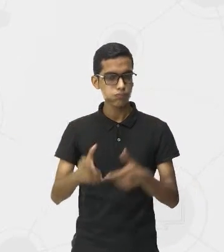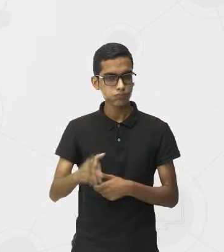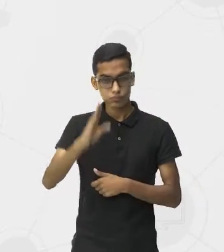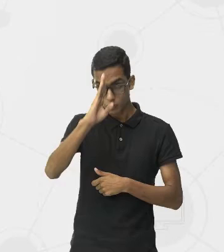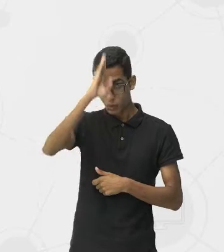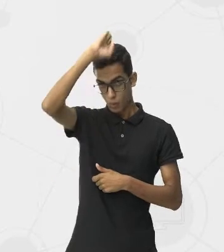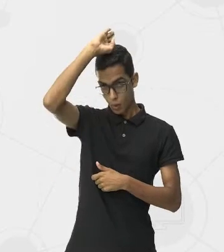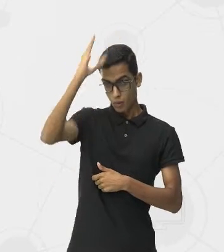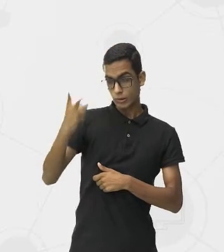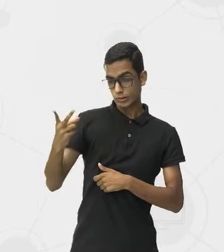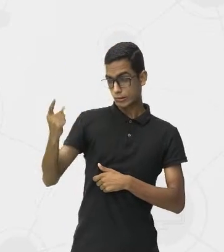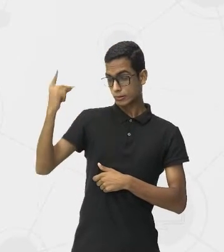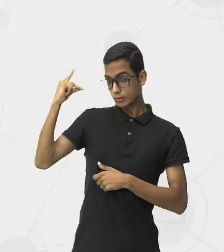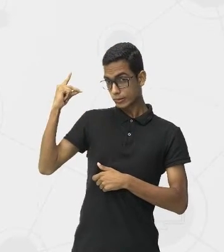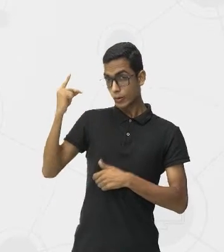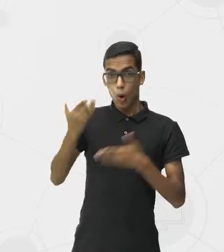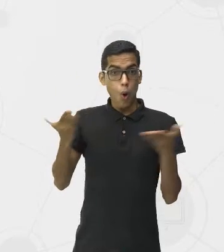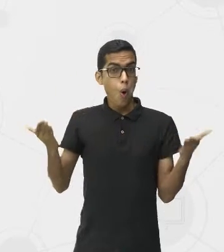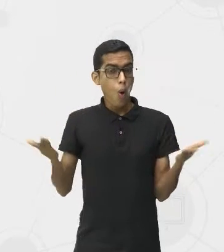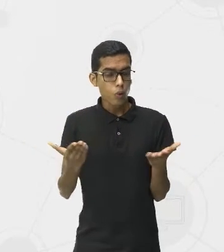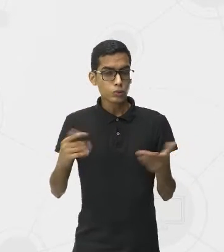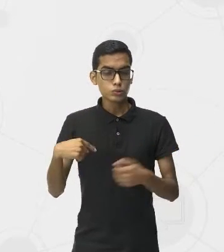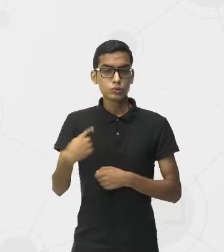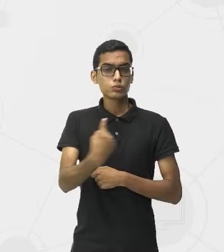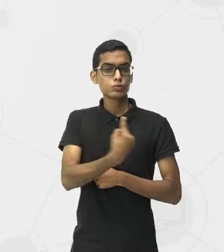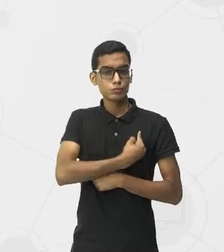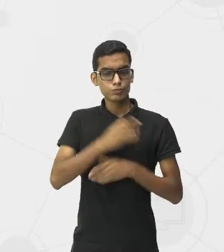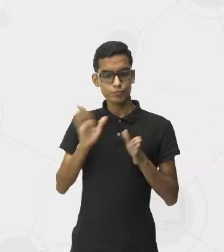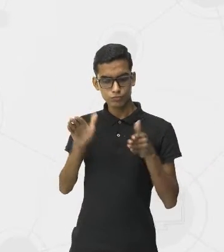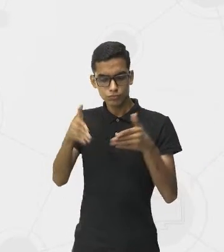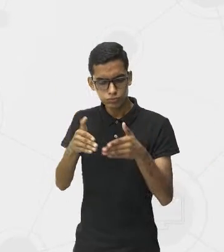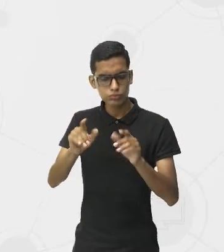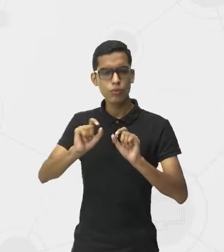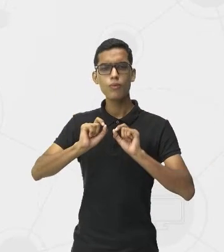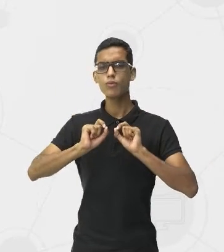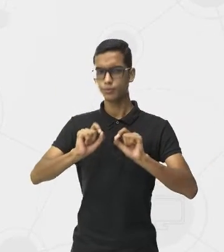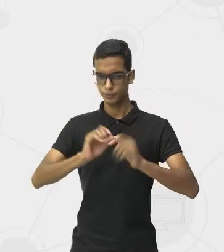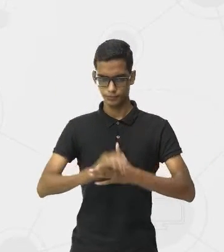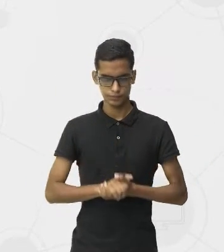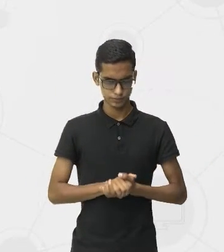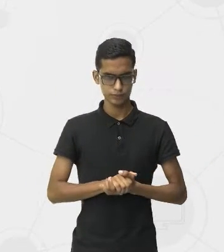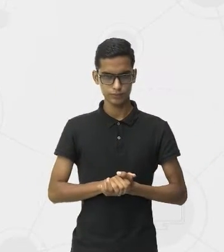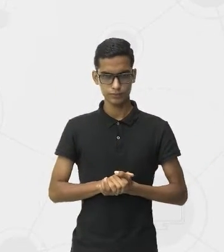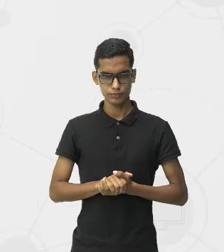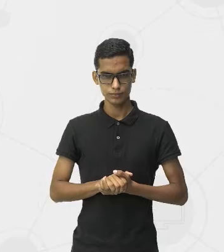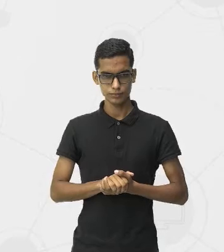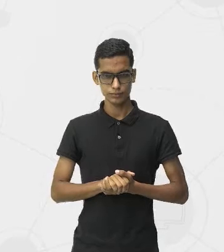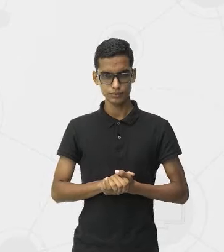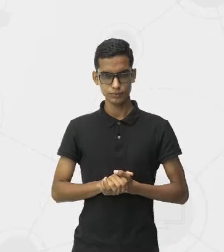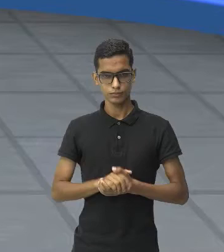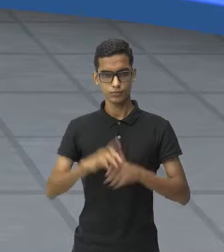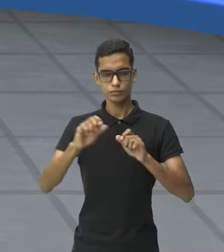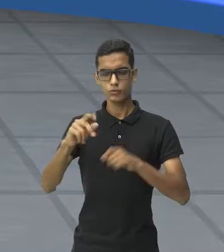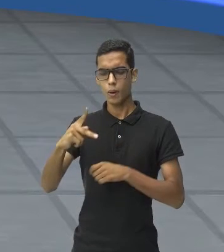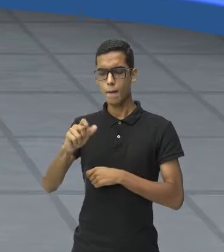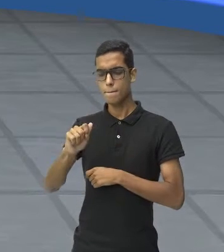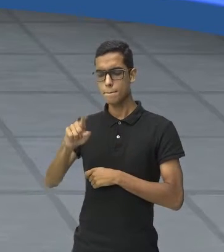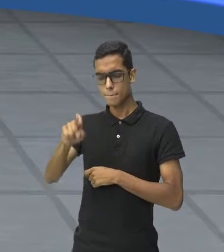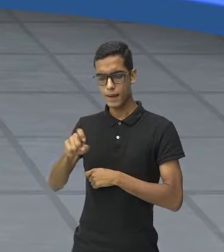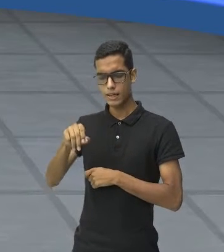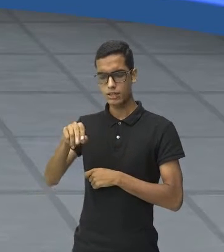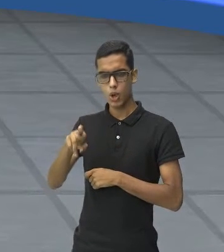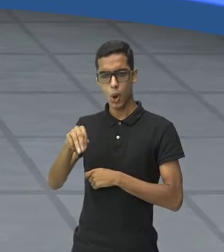Antiga. Hoje, especificamente, sobre a questão da chamada Pax Romana. Vamos lá, gente,